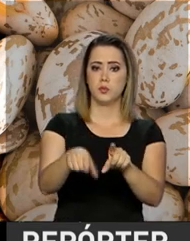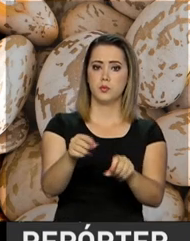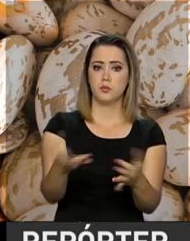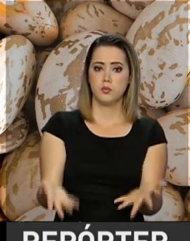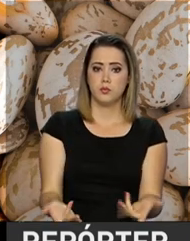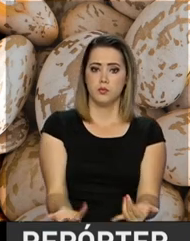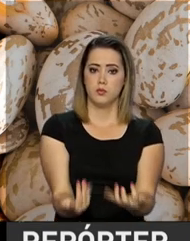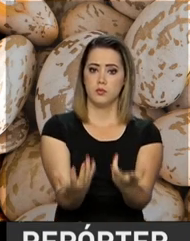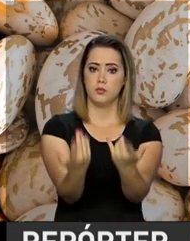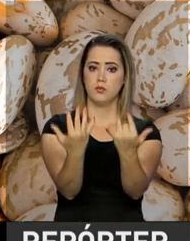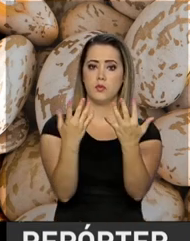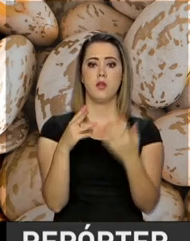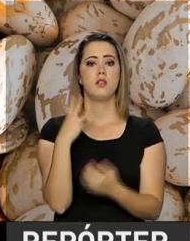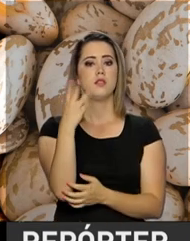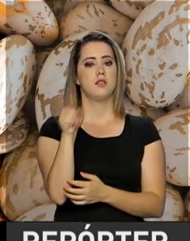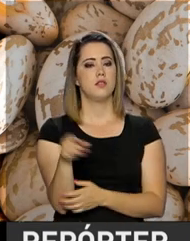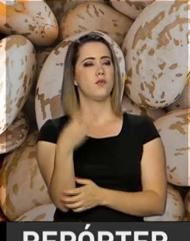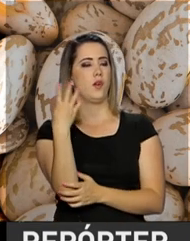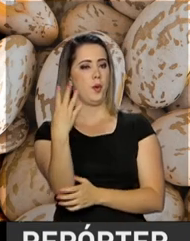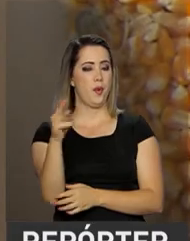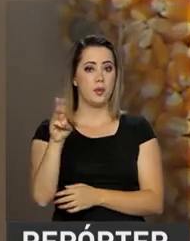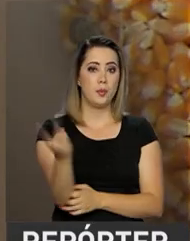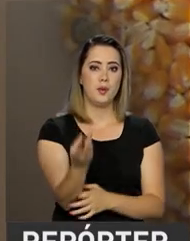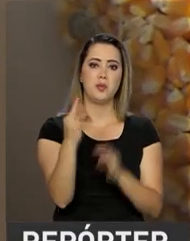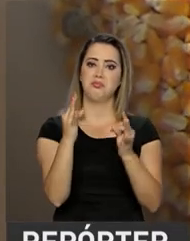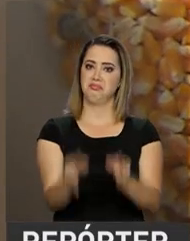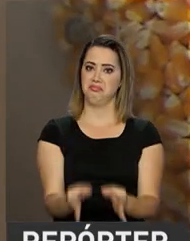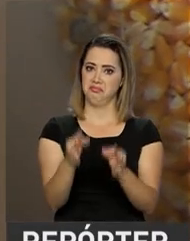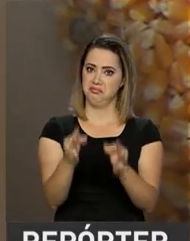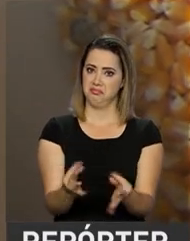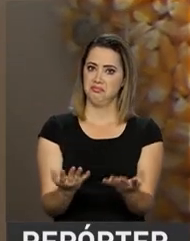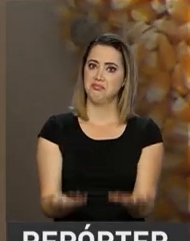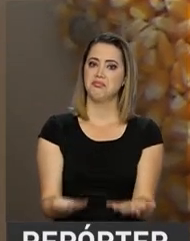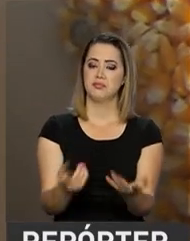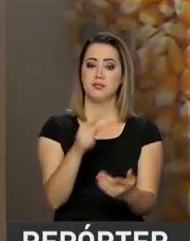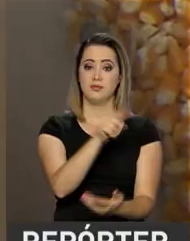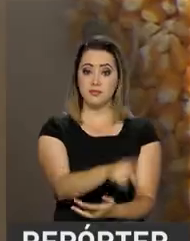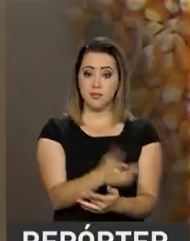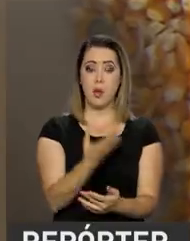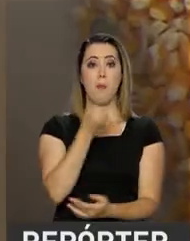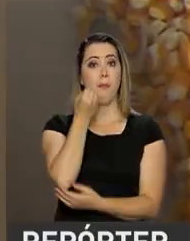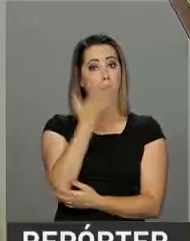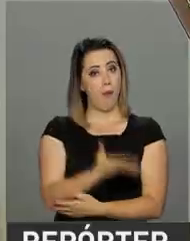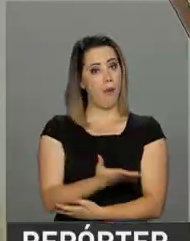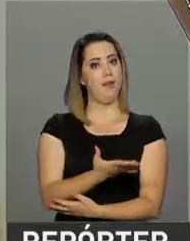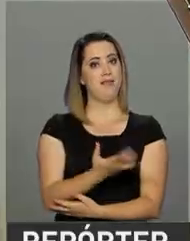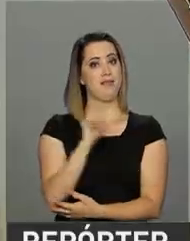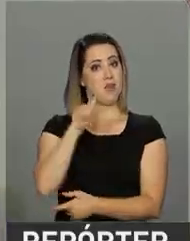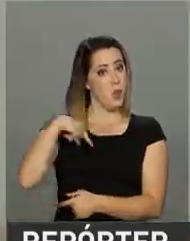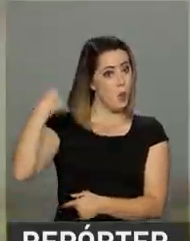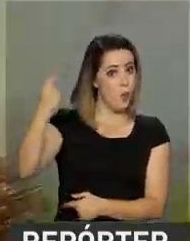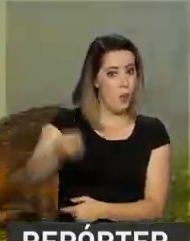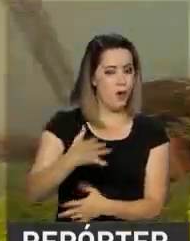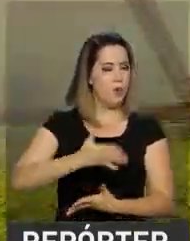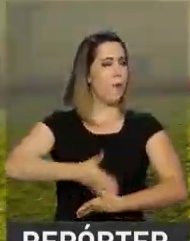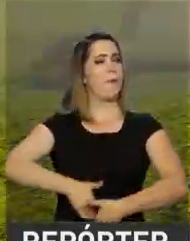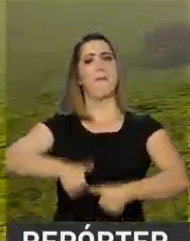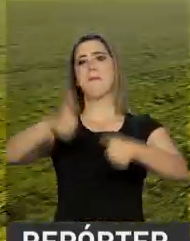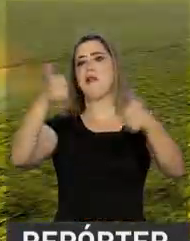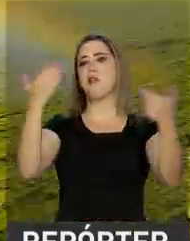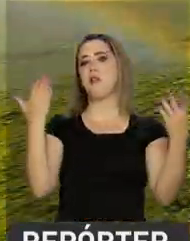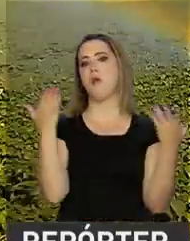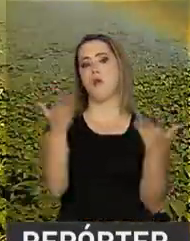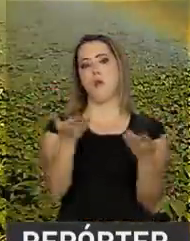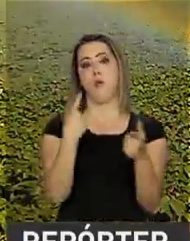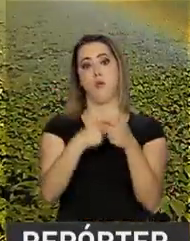produzia quase três milhões e meio de toneladas e se a expectativa para essa sensação é muito boa para a próxima chegou a ser maior com a